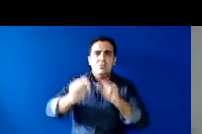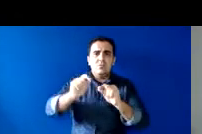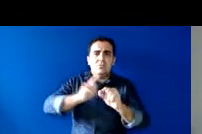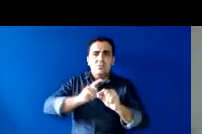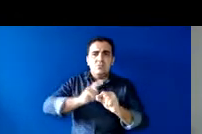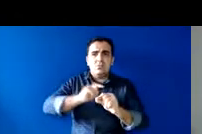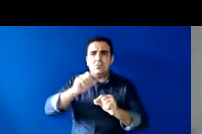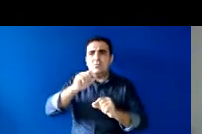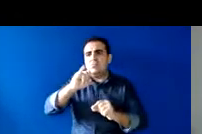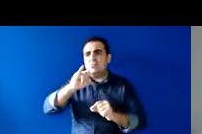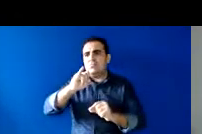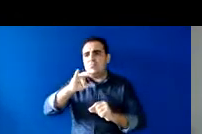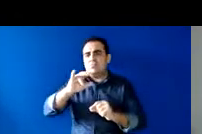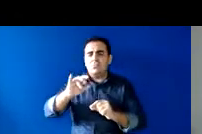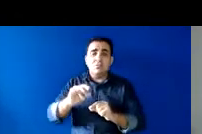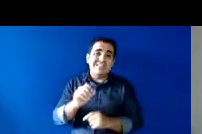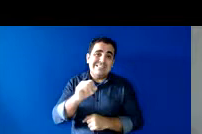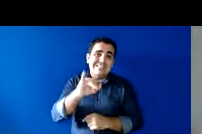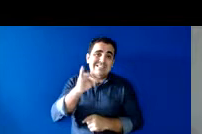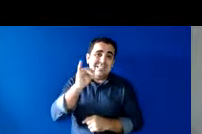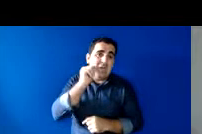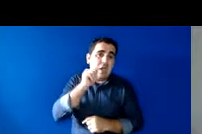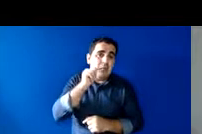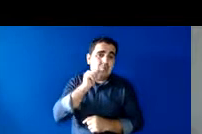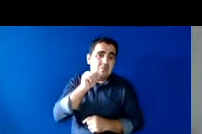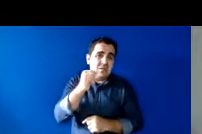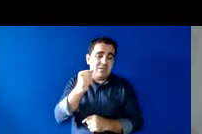essa mulher. E quando a gente fala em uma